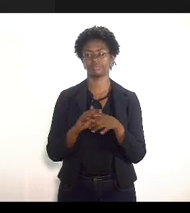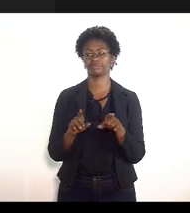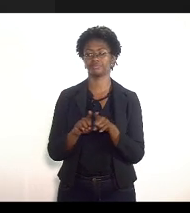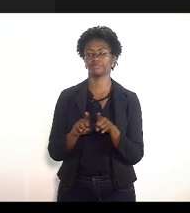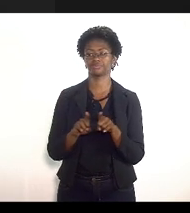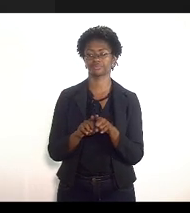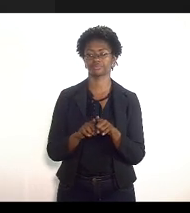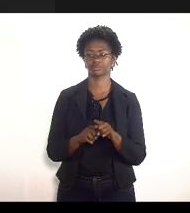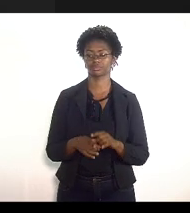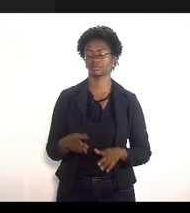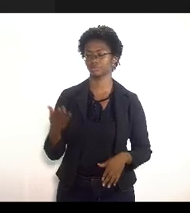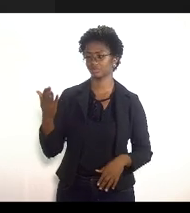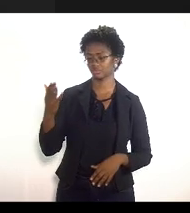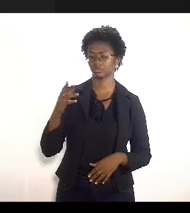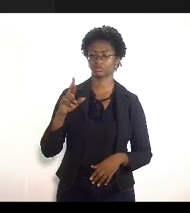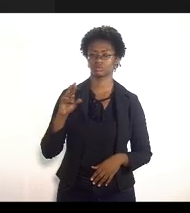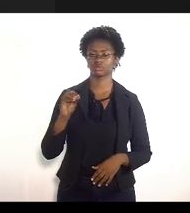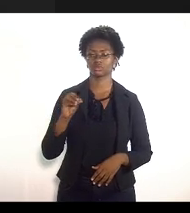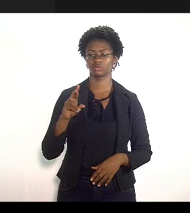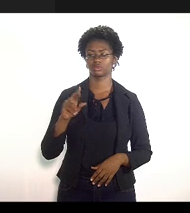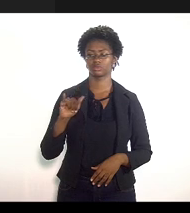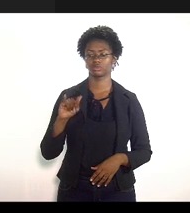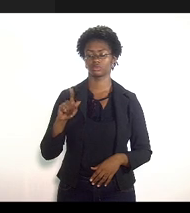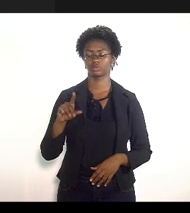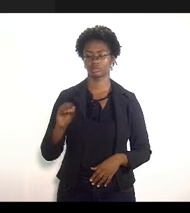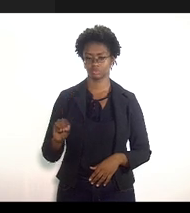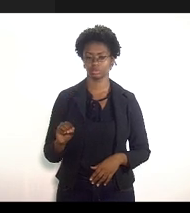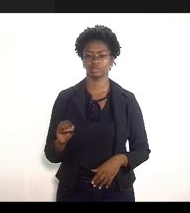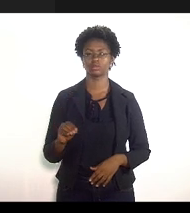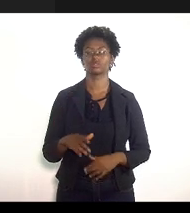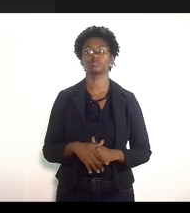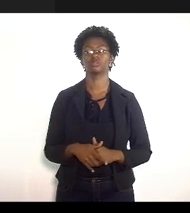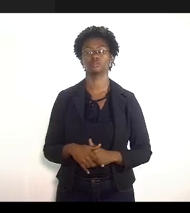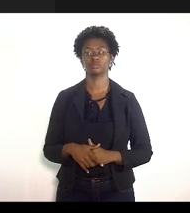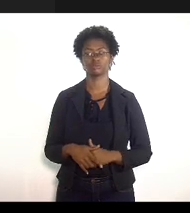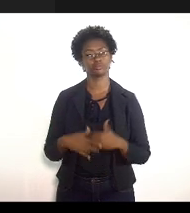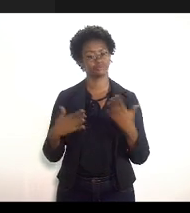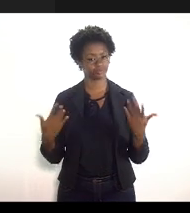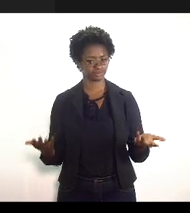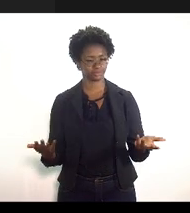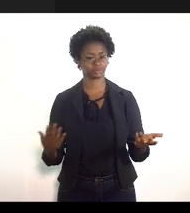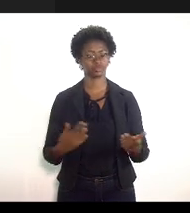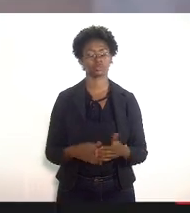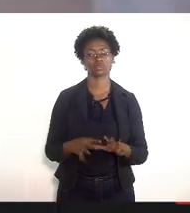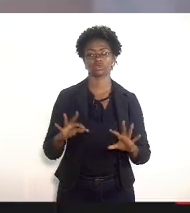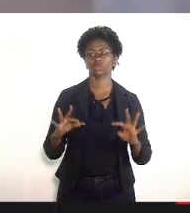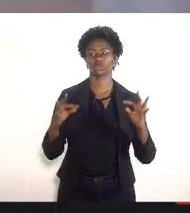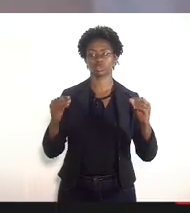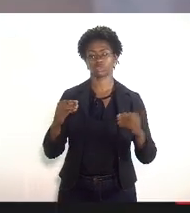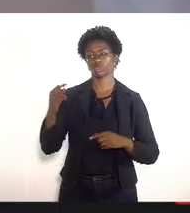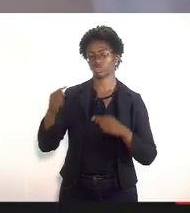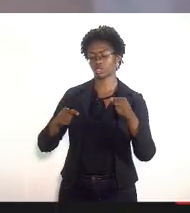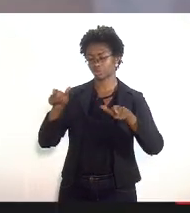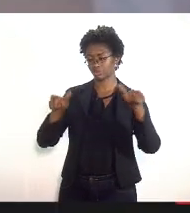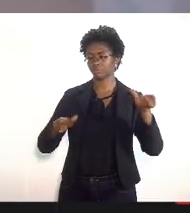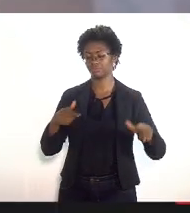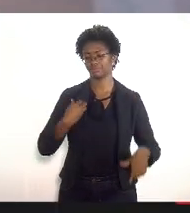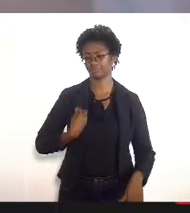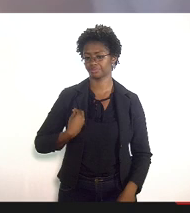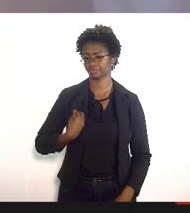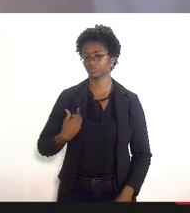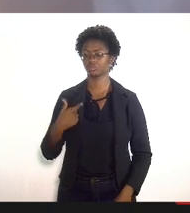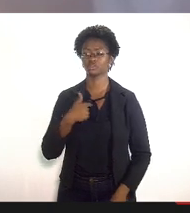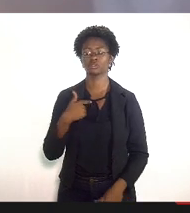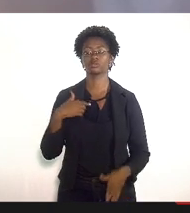o Rodrigo, né, pelo COSEMS, enfim, as autoridades presentes. Eu escrevi pela